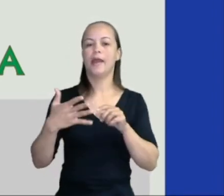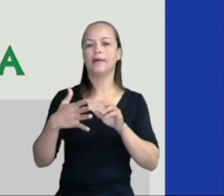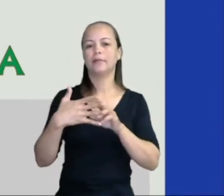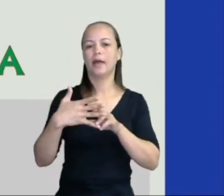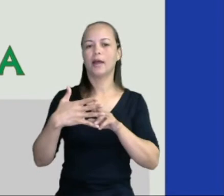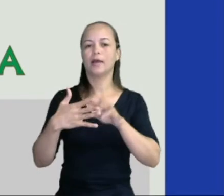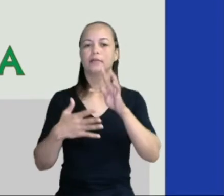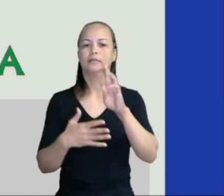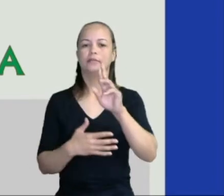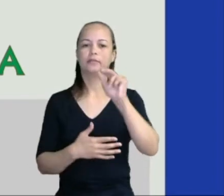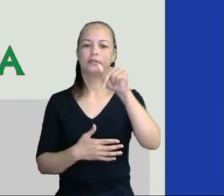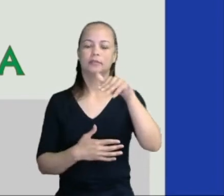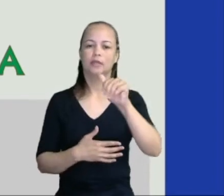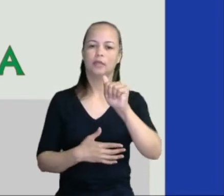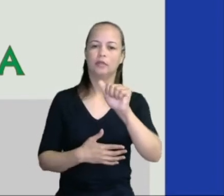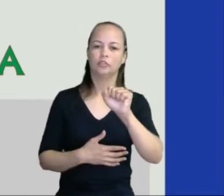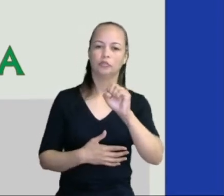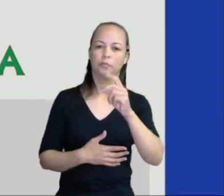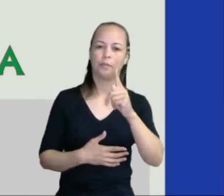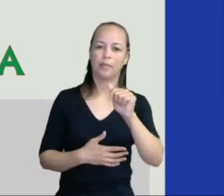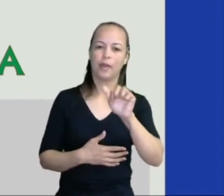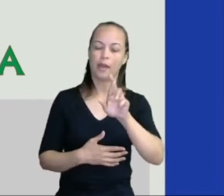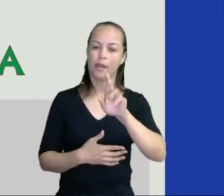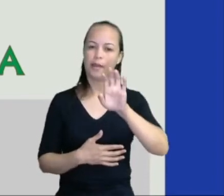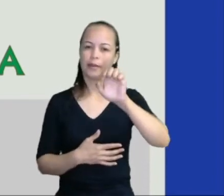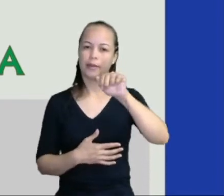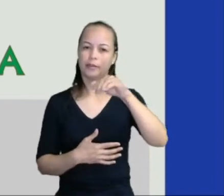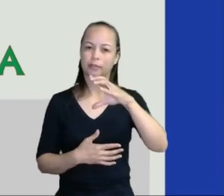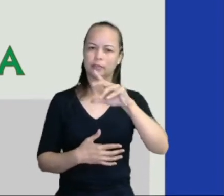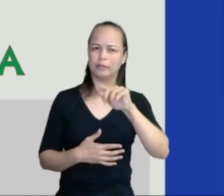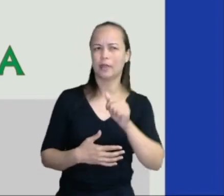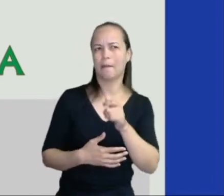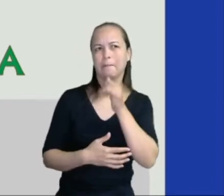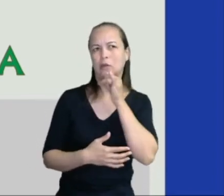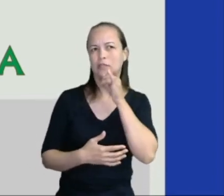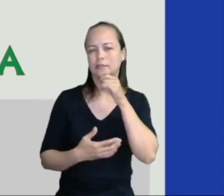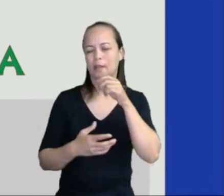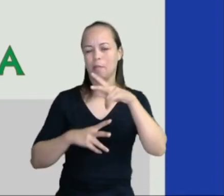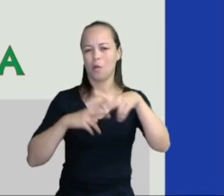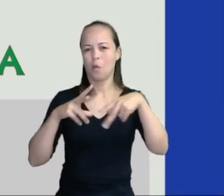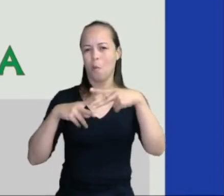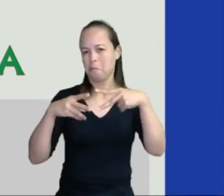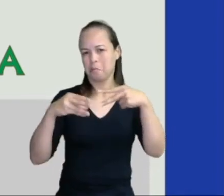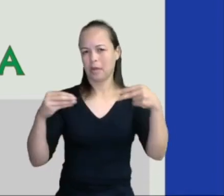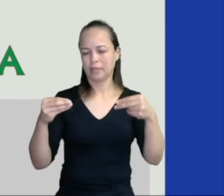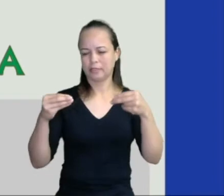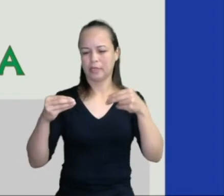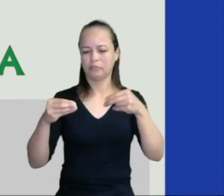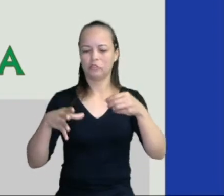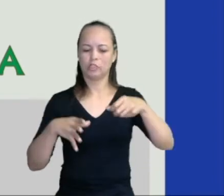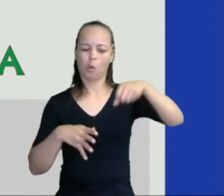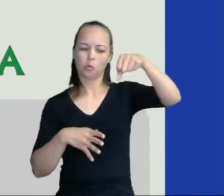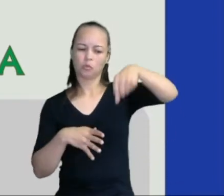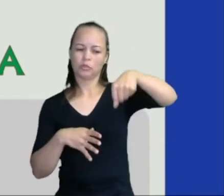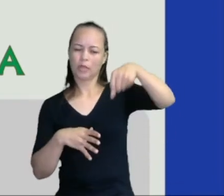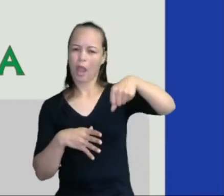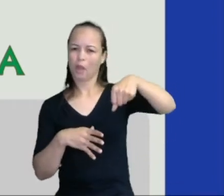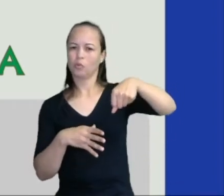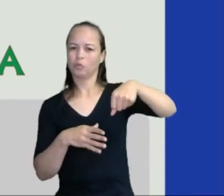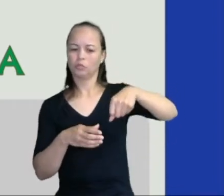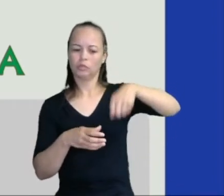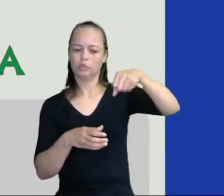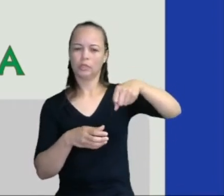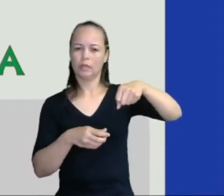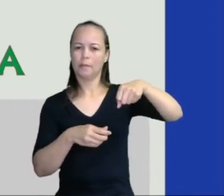transparência. Se você tem um presente, por exemplo, e colocar ele dentro de uma caixa de papelão, dentro de um saco de papelão, você consegue ver o que